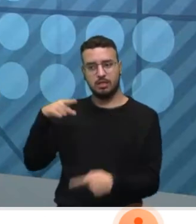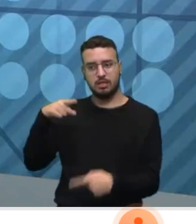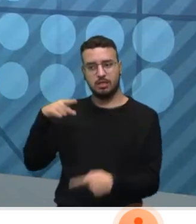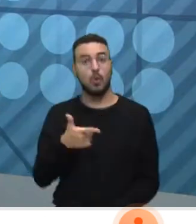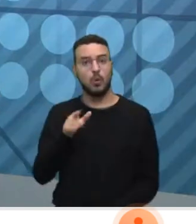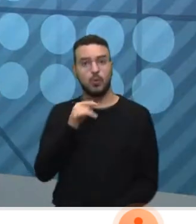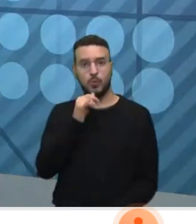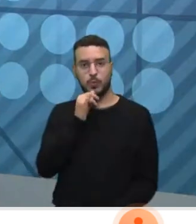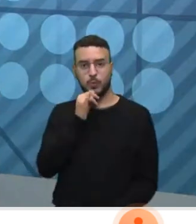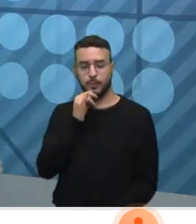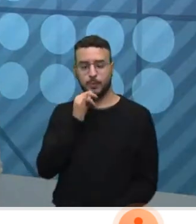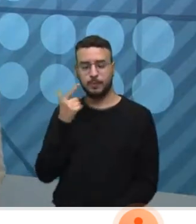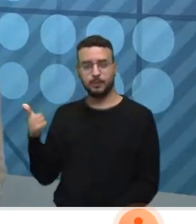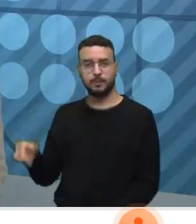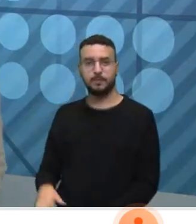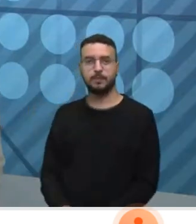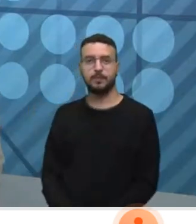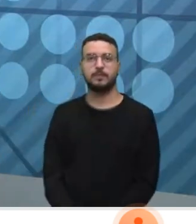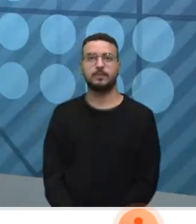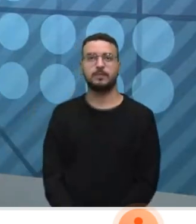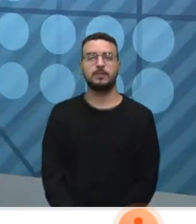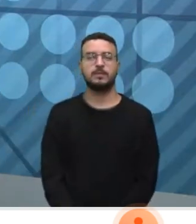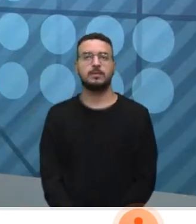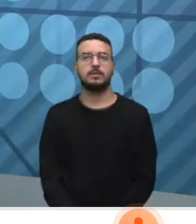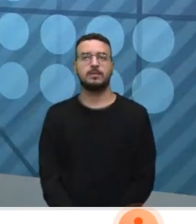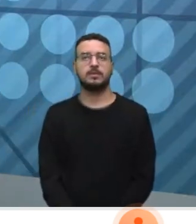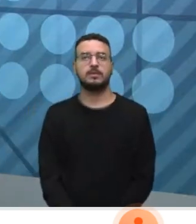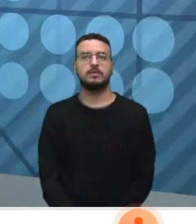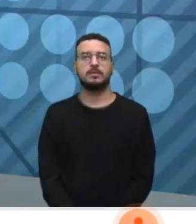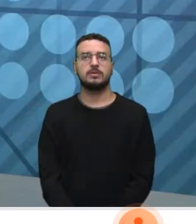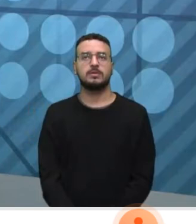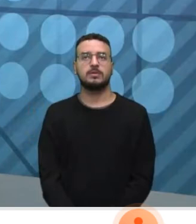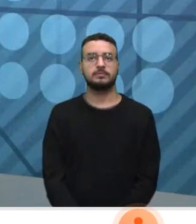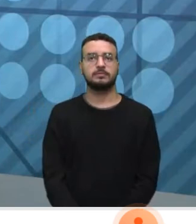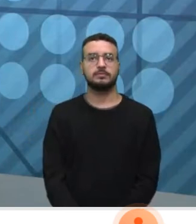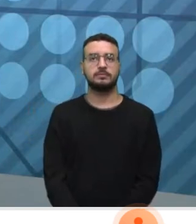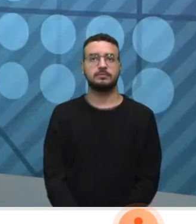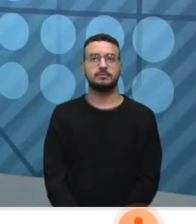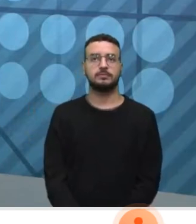decora, ela decora, tá? Verbo simples.